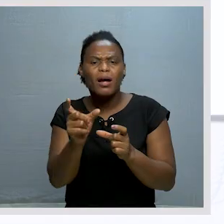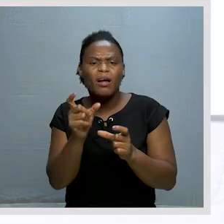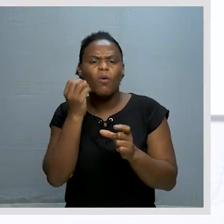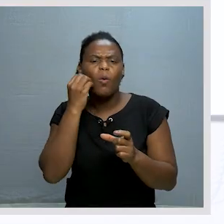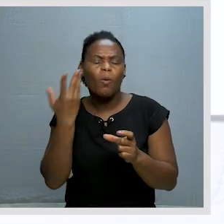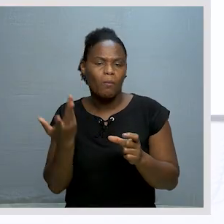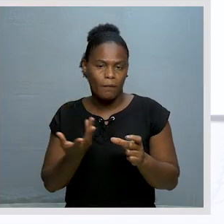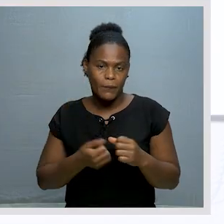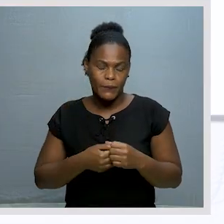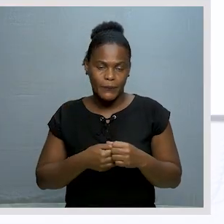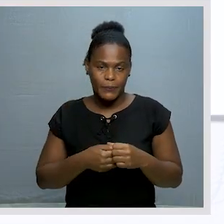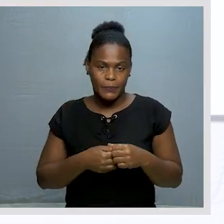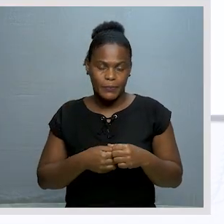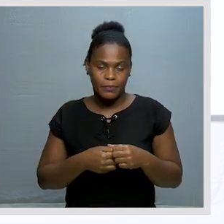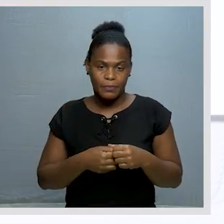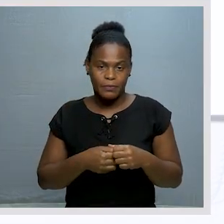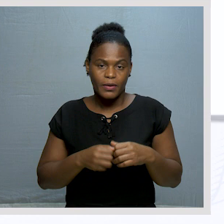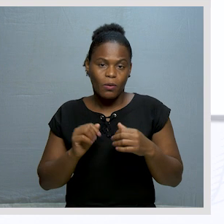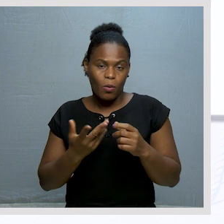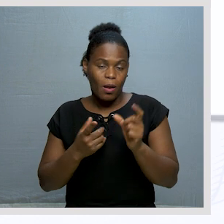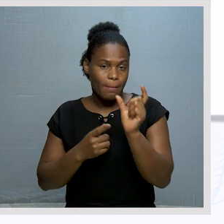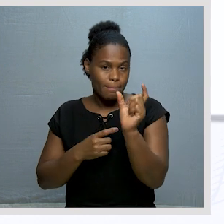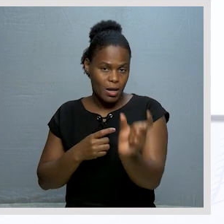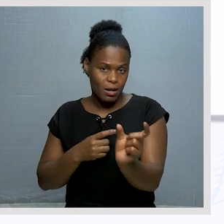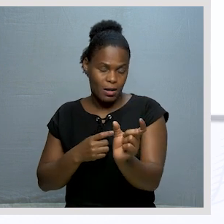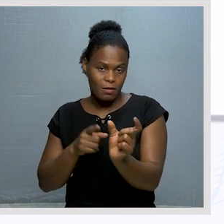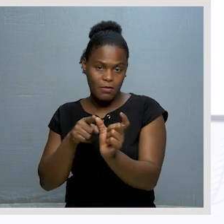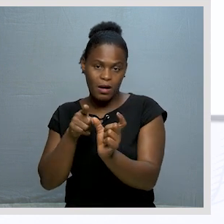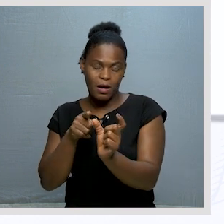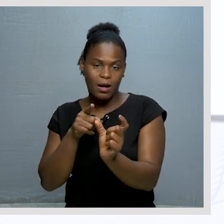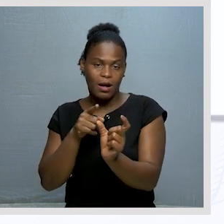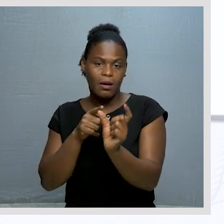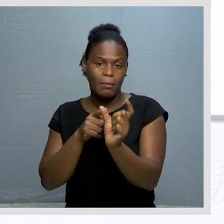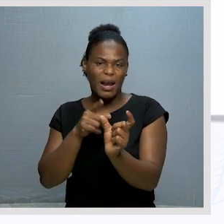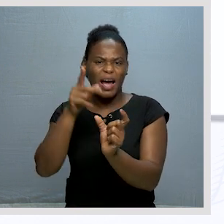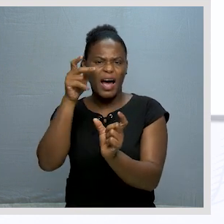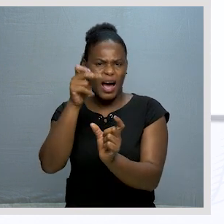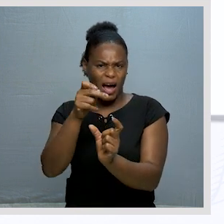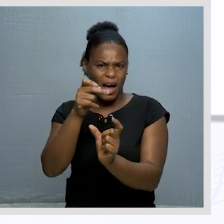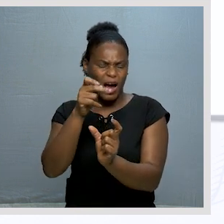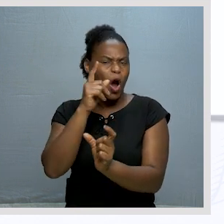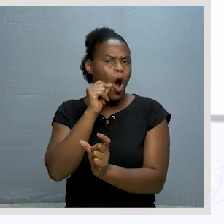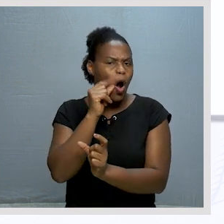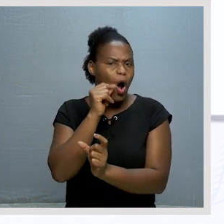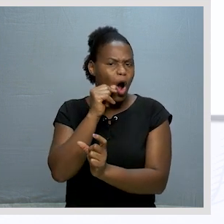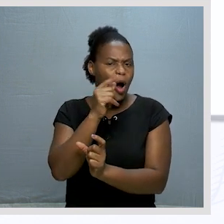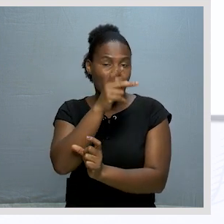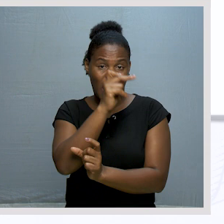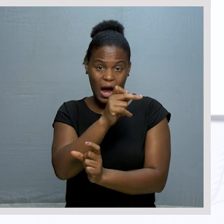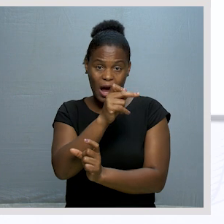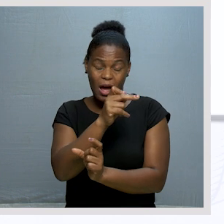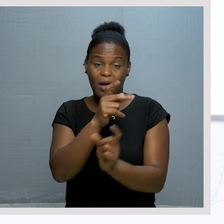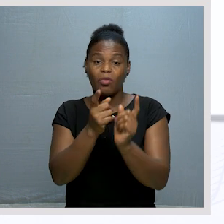de que maneira? Como? Trocando o A da forma masculina